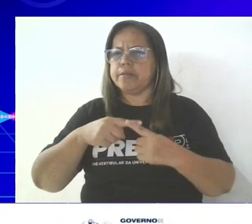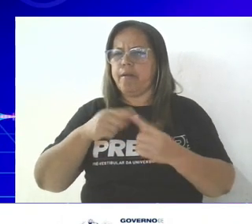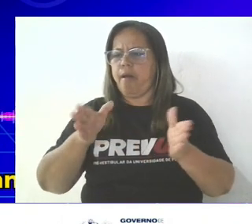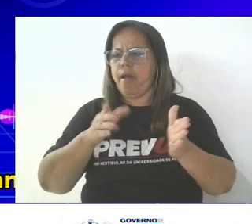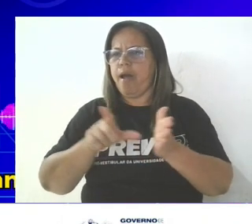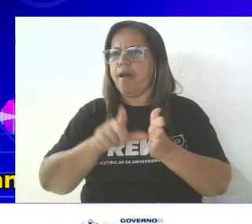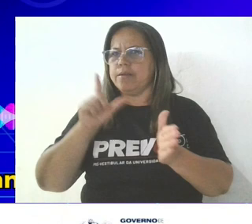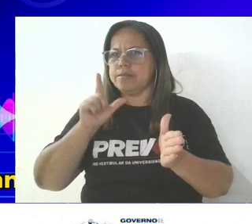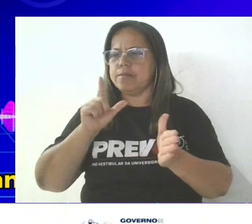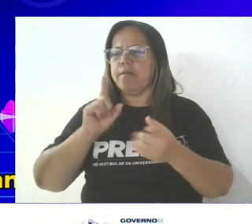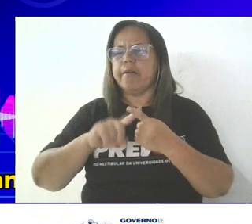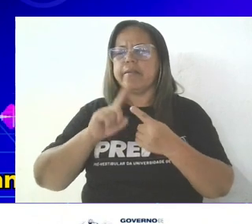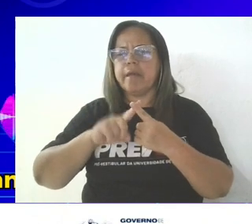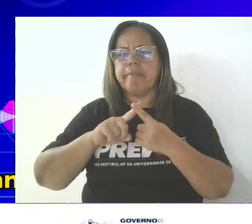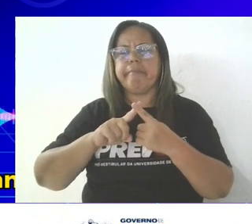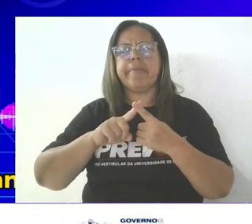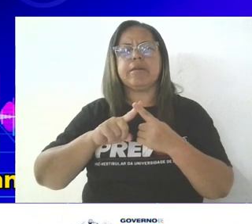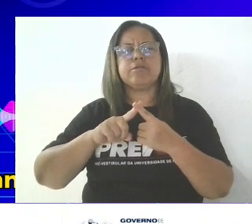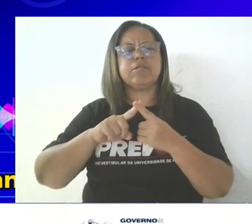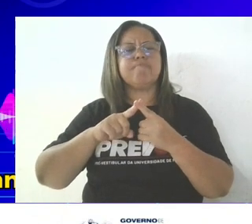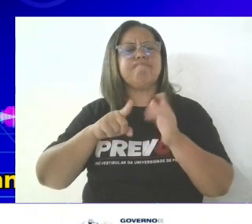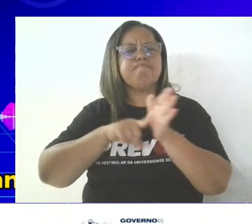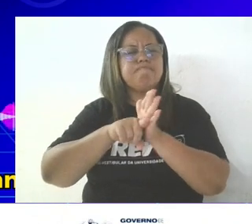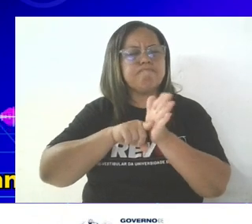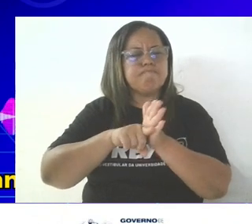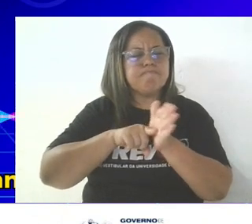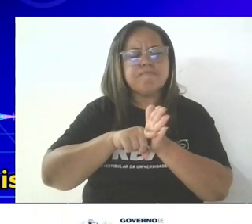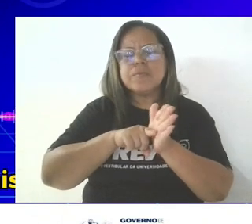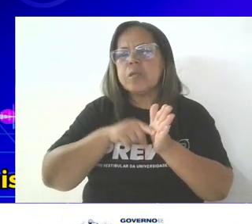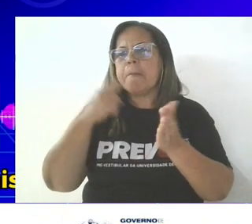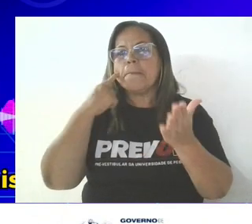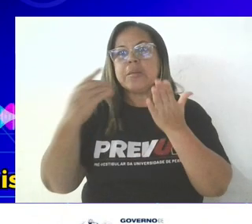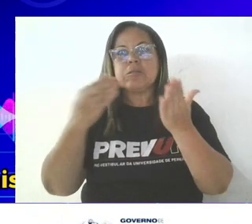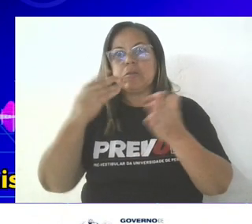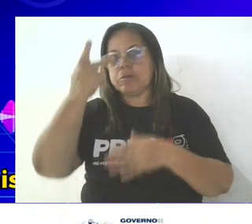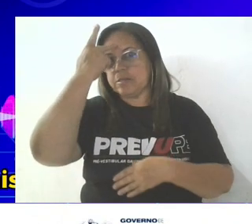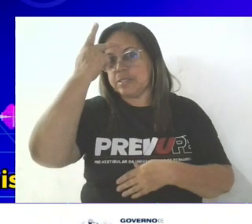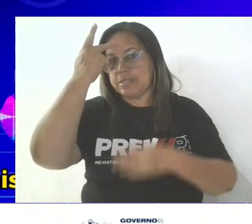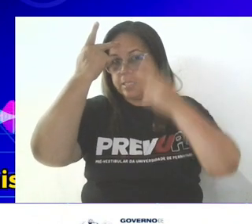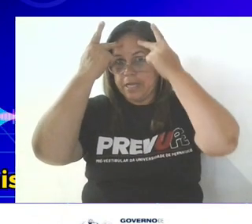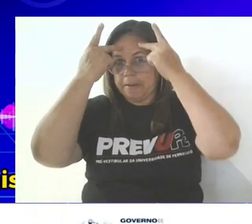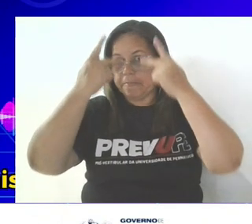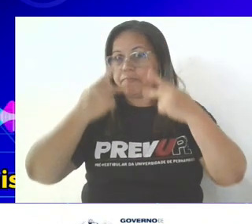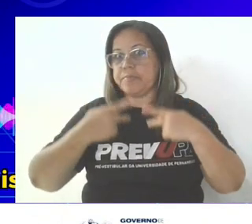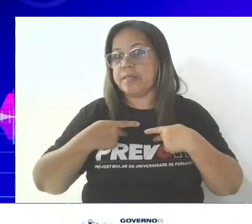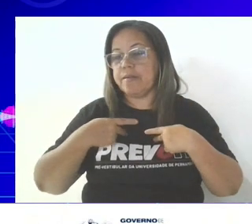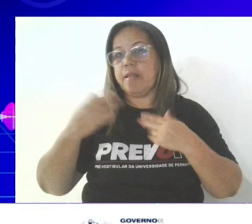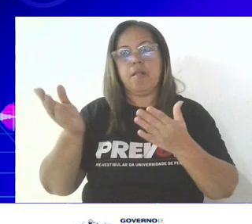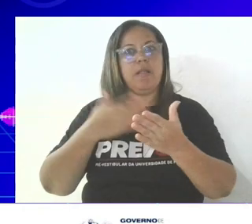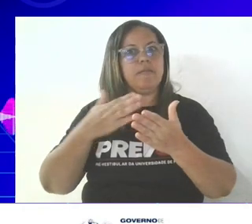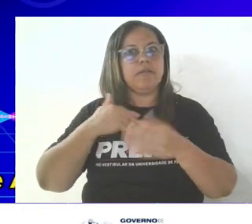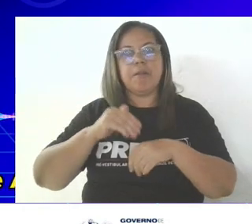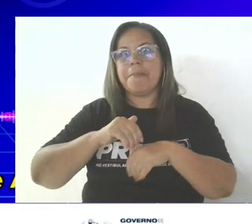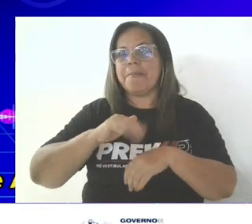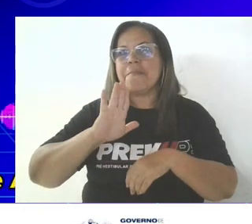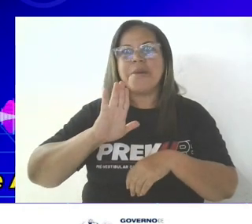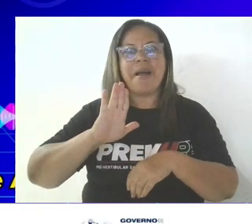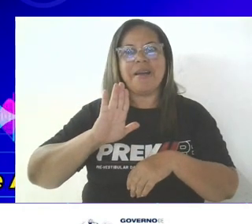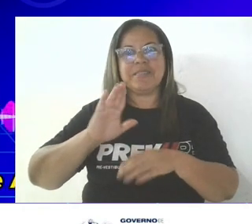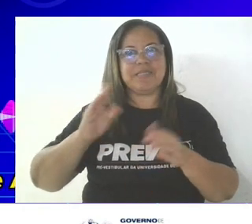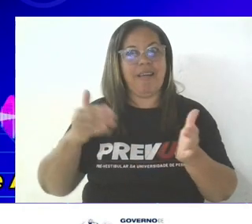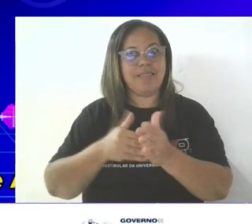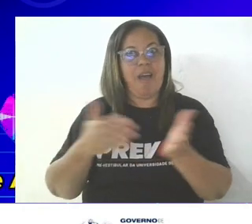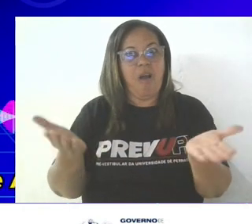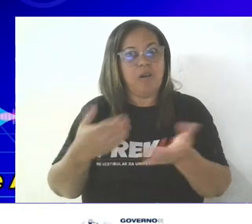época e sua sacada de explorar psicologia humana fez com que as obras dele fossem atemporais entende é por isso